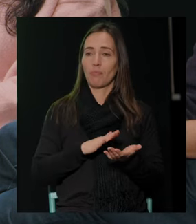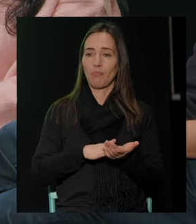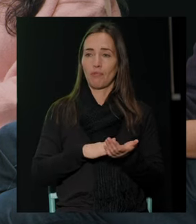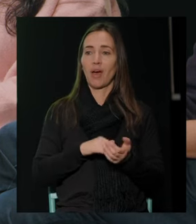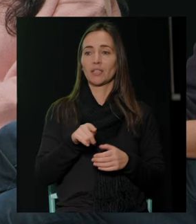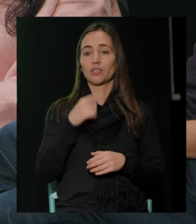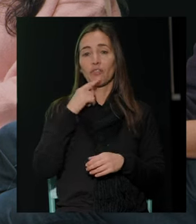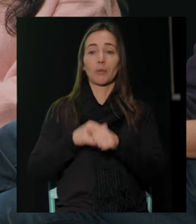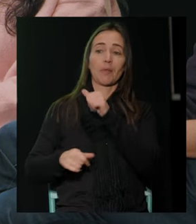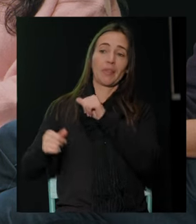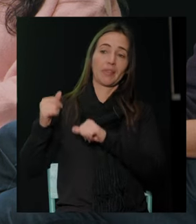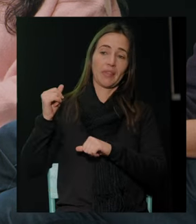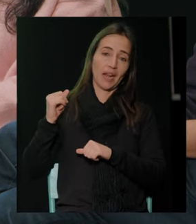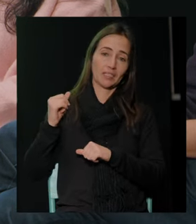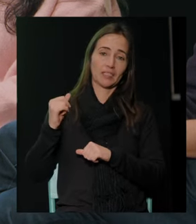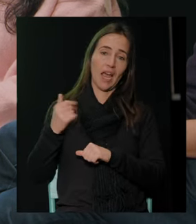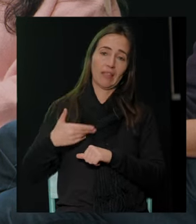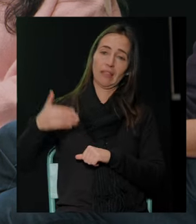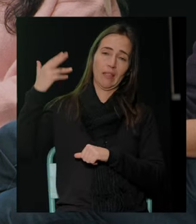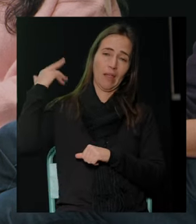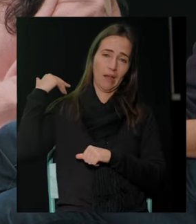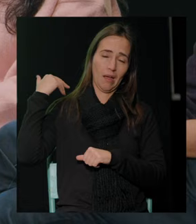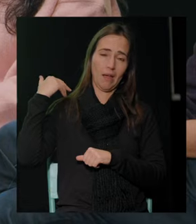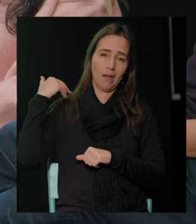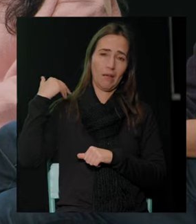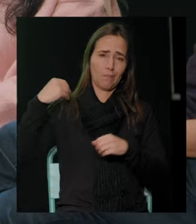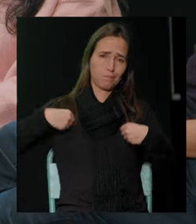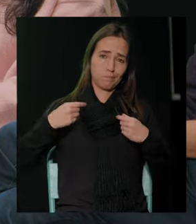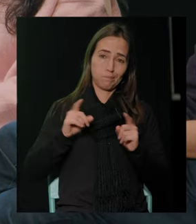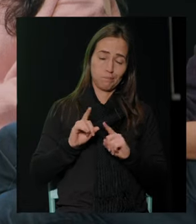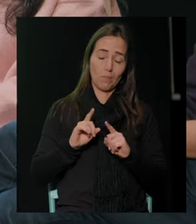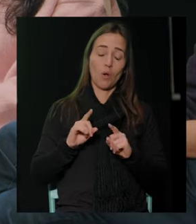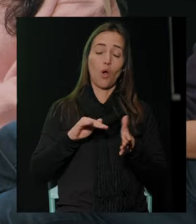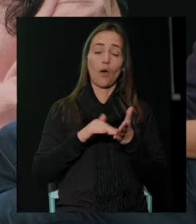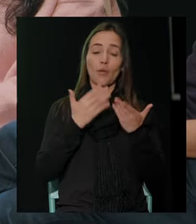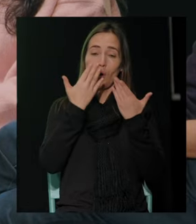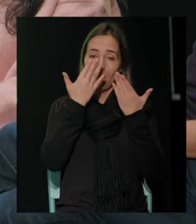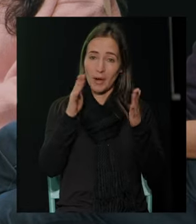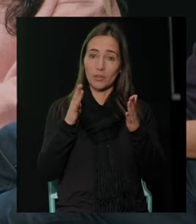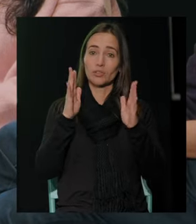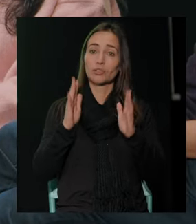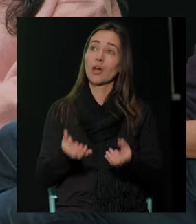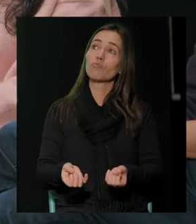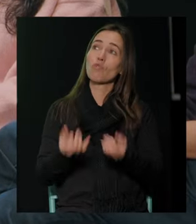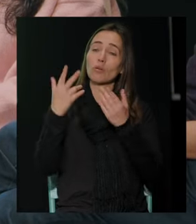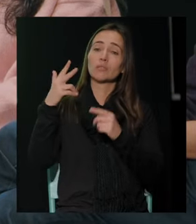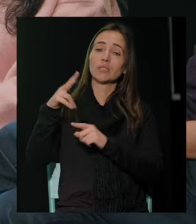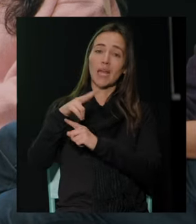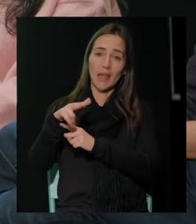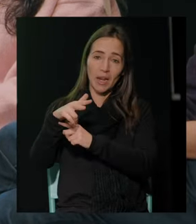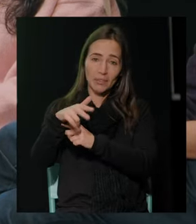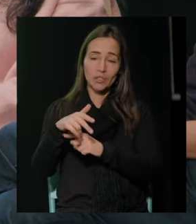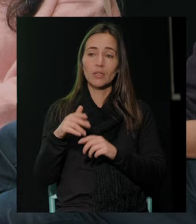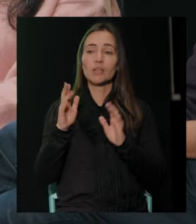não é o regresso às cavernas, graças a estas políticas de código aberto e afins, já se lançaram satélites, já se